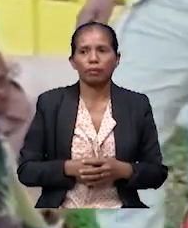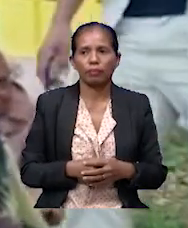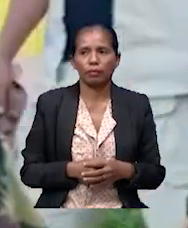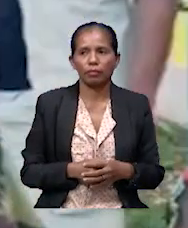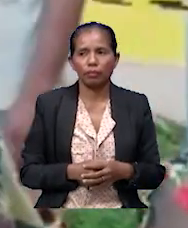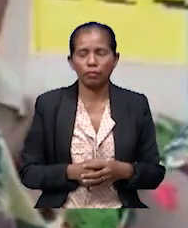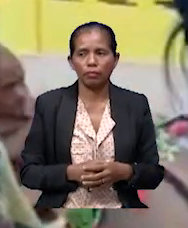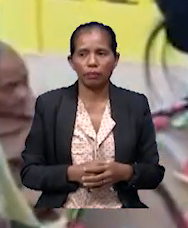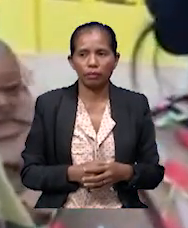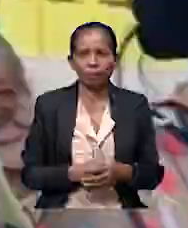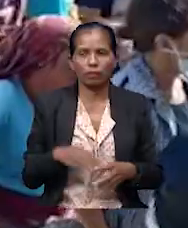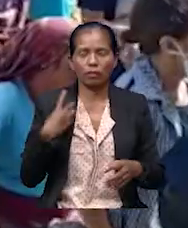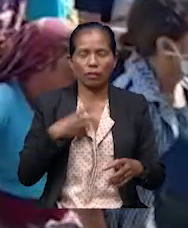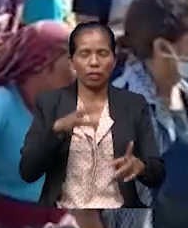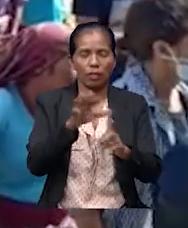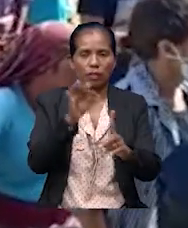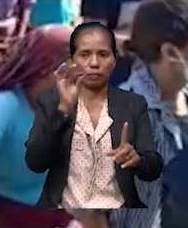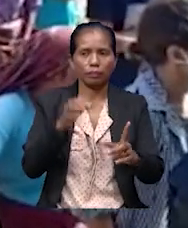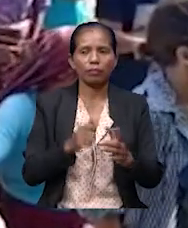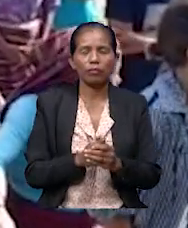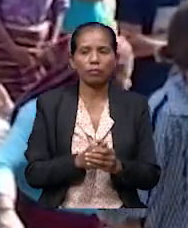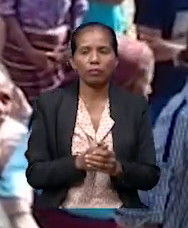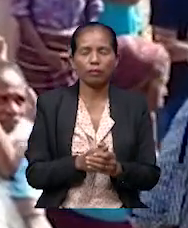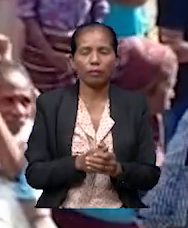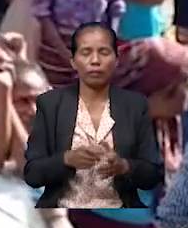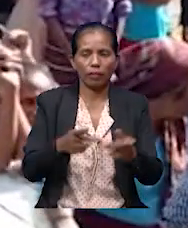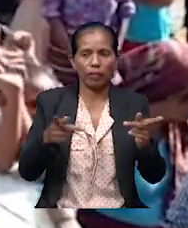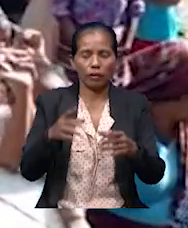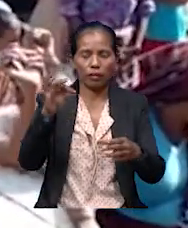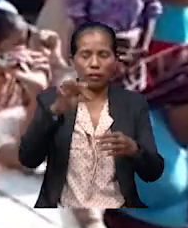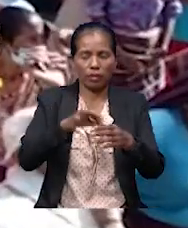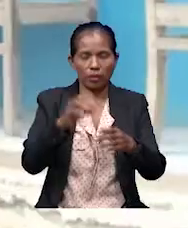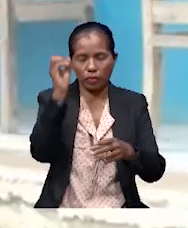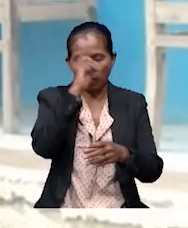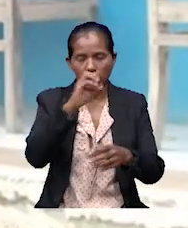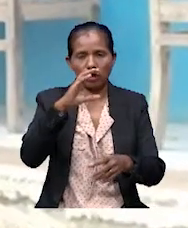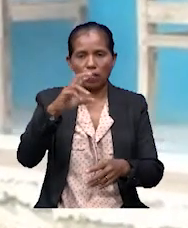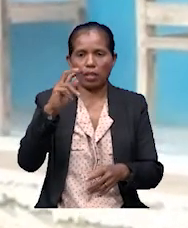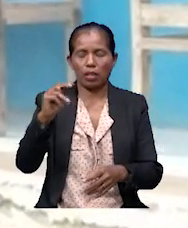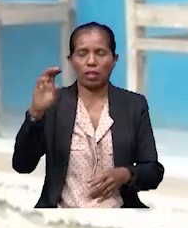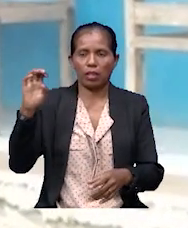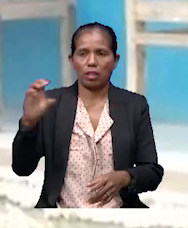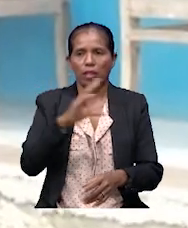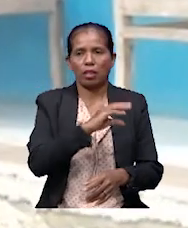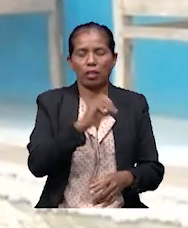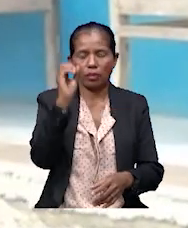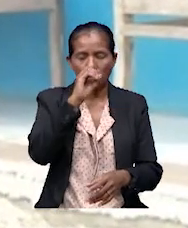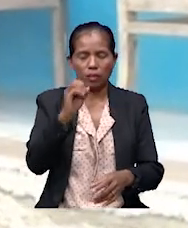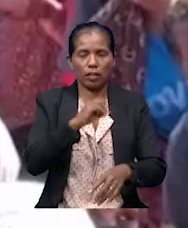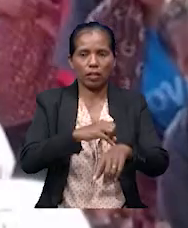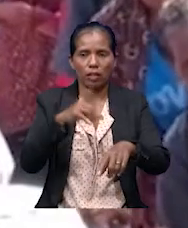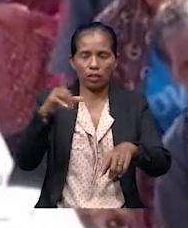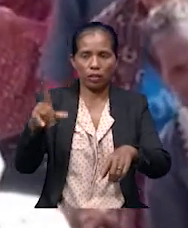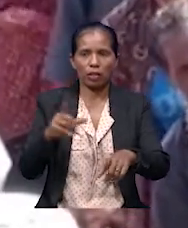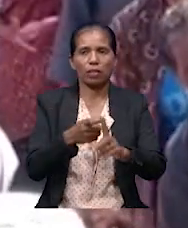foi uma que está a eleições. Centro votação ne retan observação husi Comissão Nacional Eleição, Observador Internacional